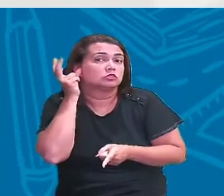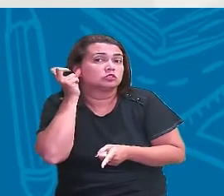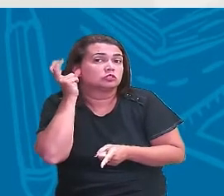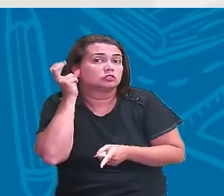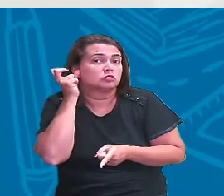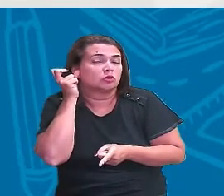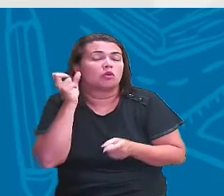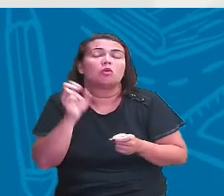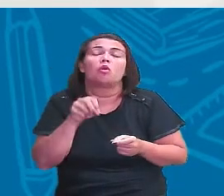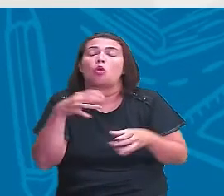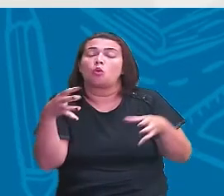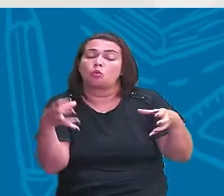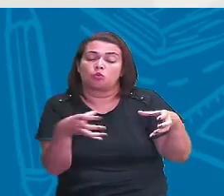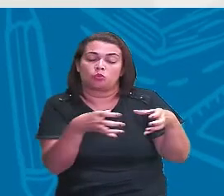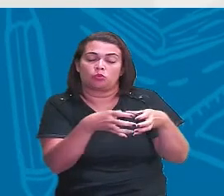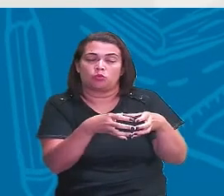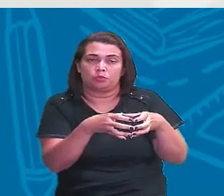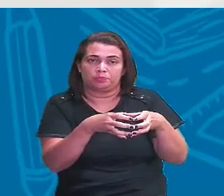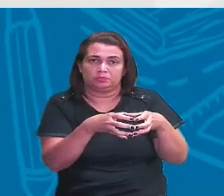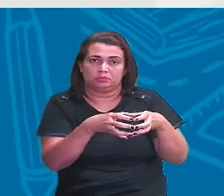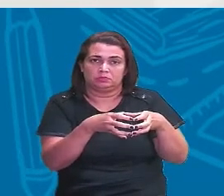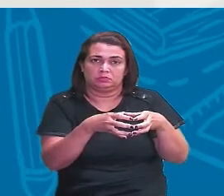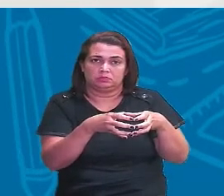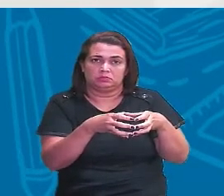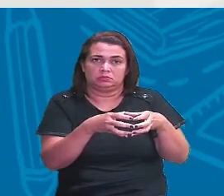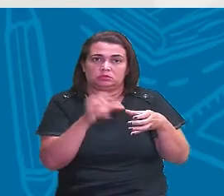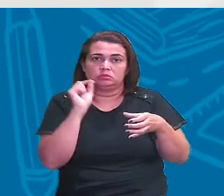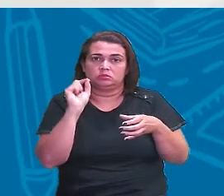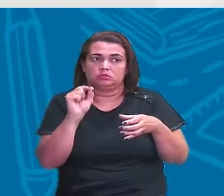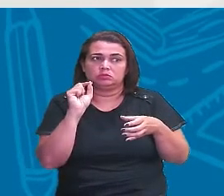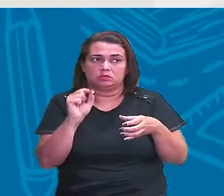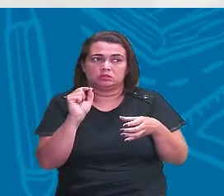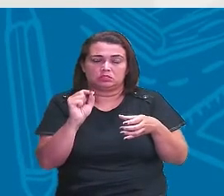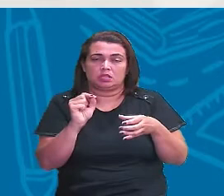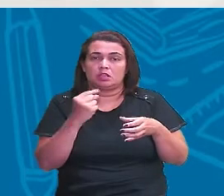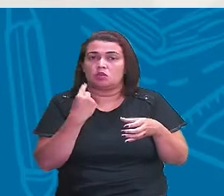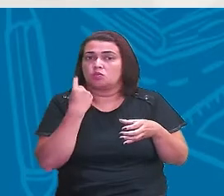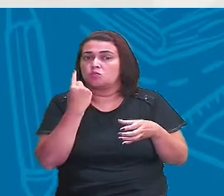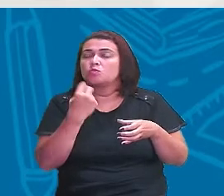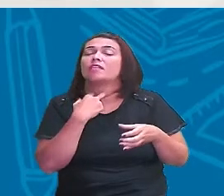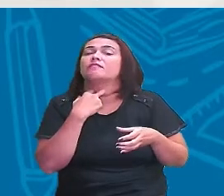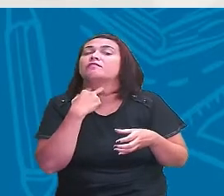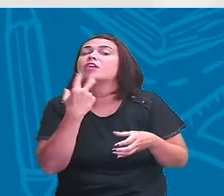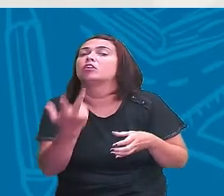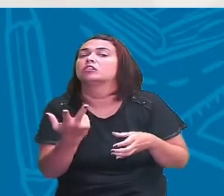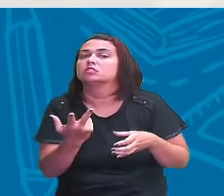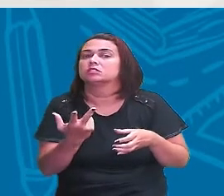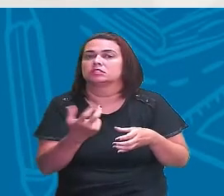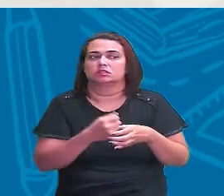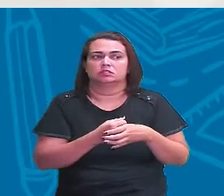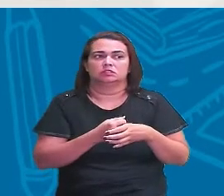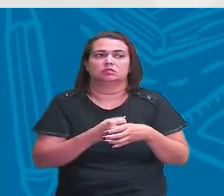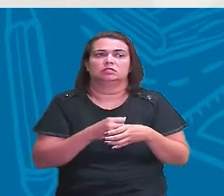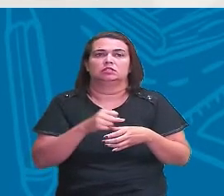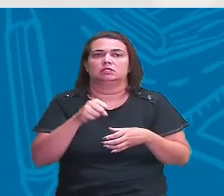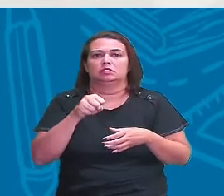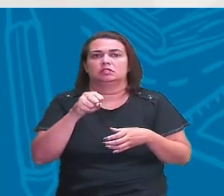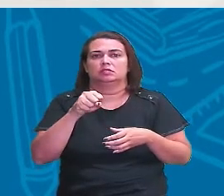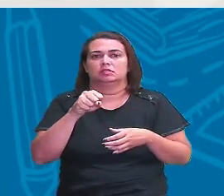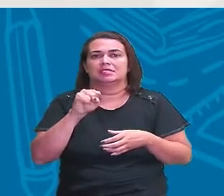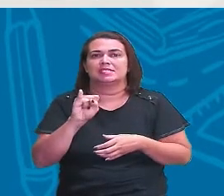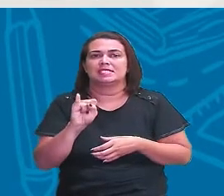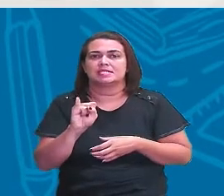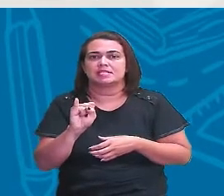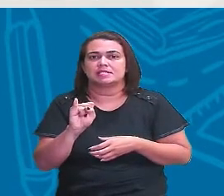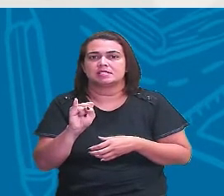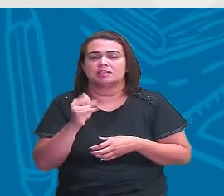fonemas, onde são pronunciadas por uma única emissão de voz, tá? Quando eu digo si, olha